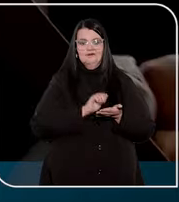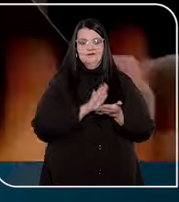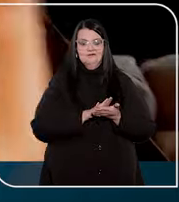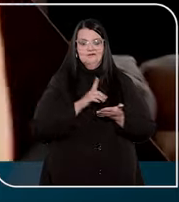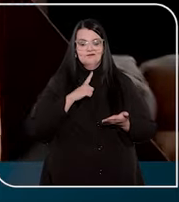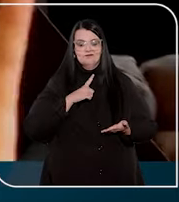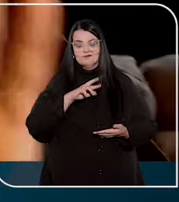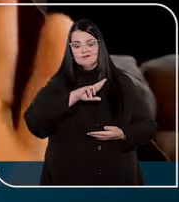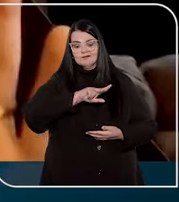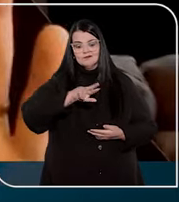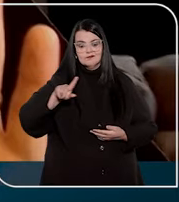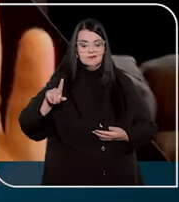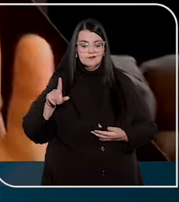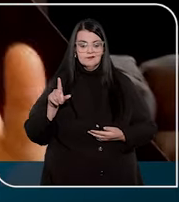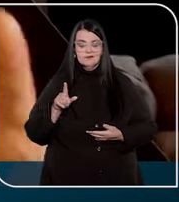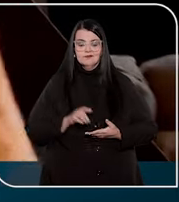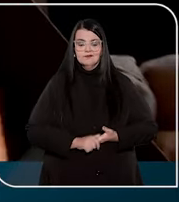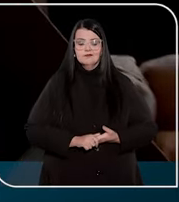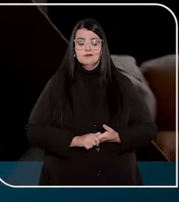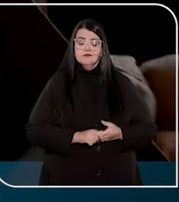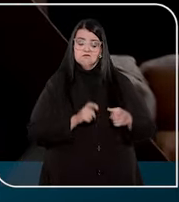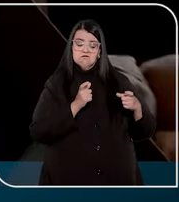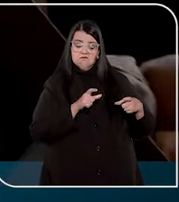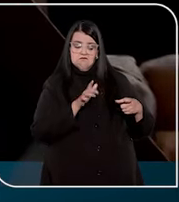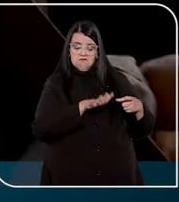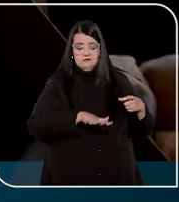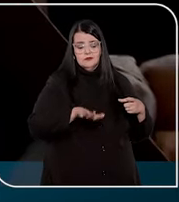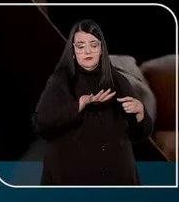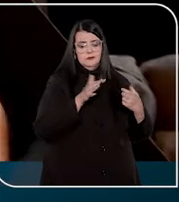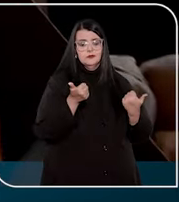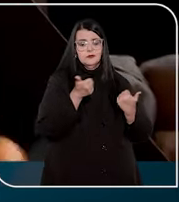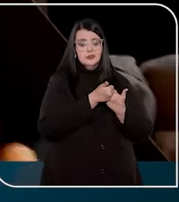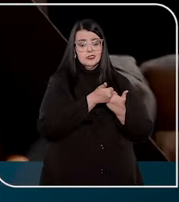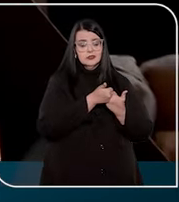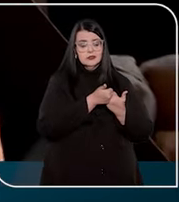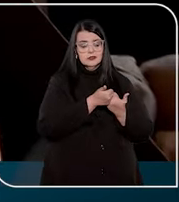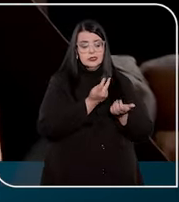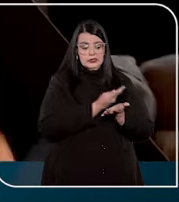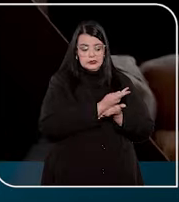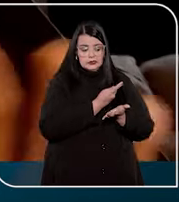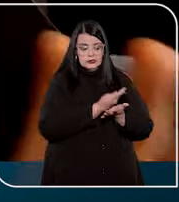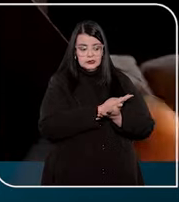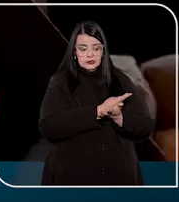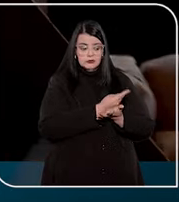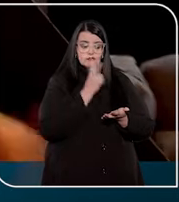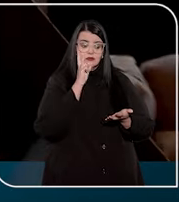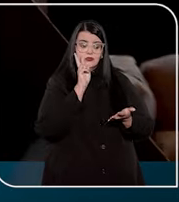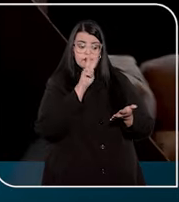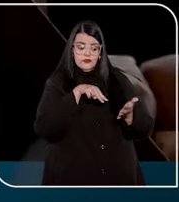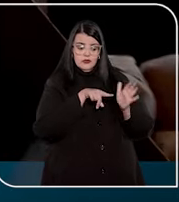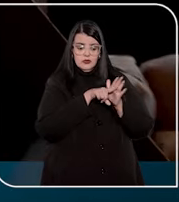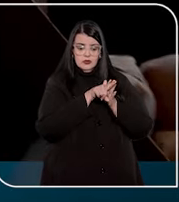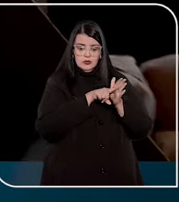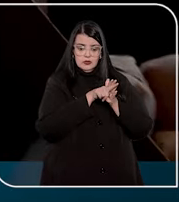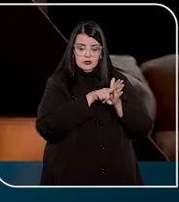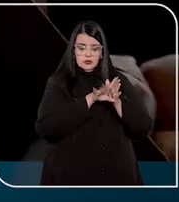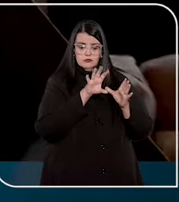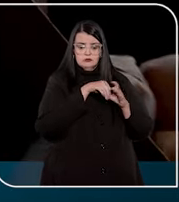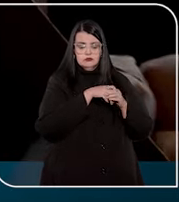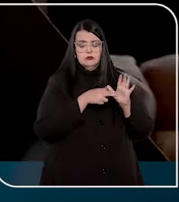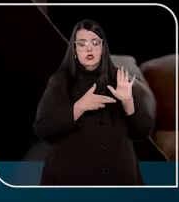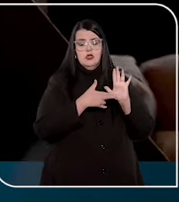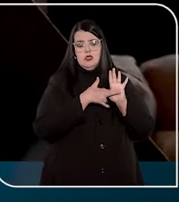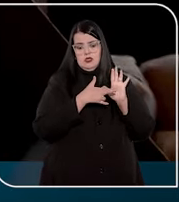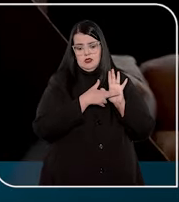que você está. Alô, colegiado, eu acho que o vice-presidente errou. Dá uma olhadinha para mim. Esse é o agravo interno regimental.